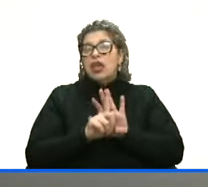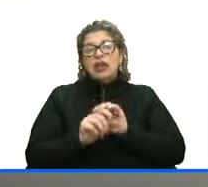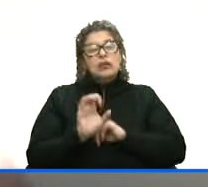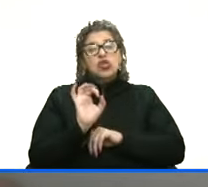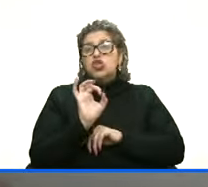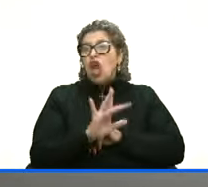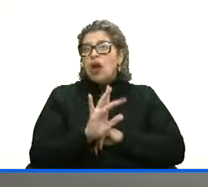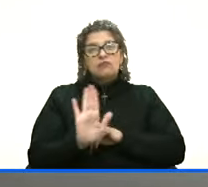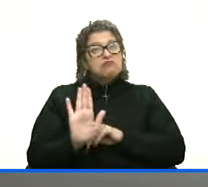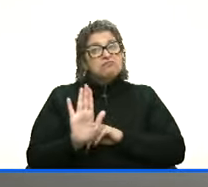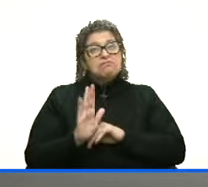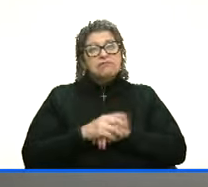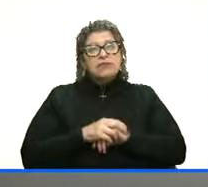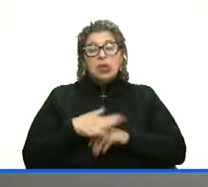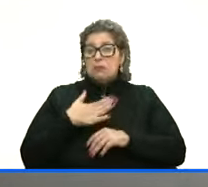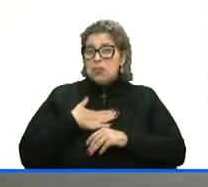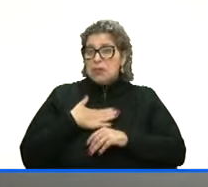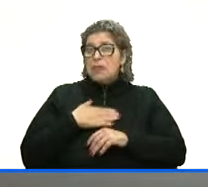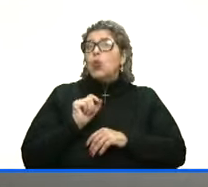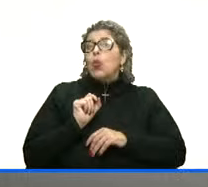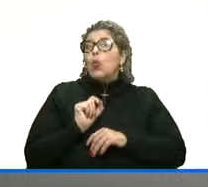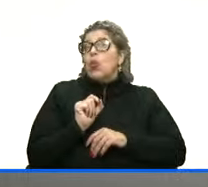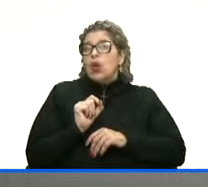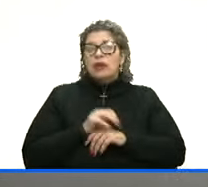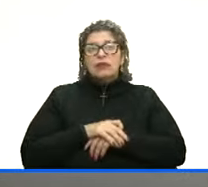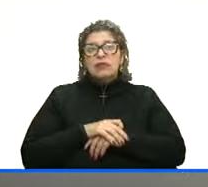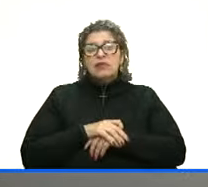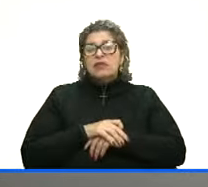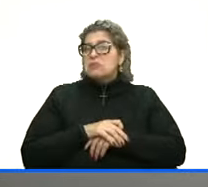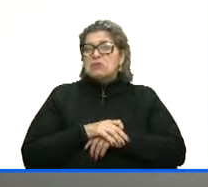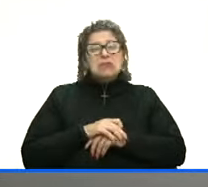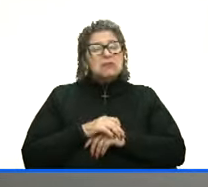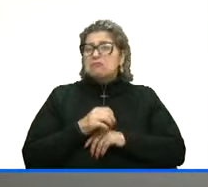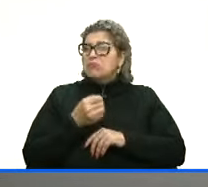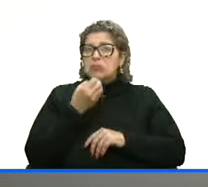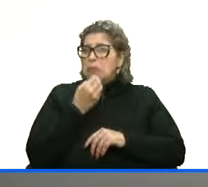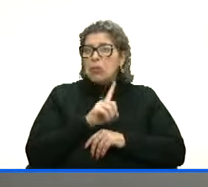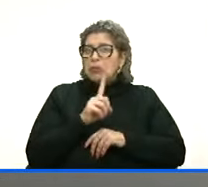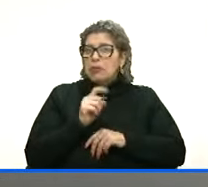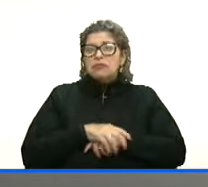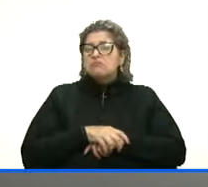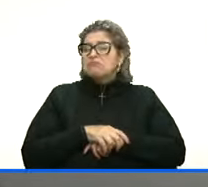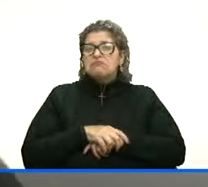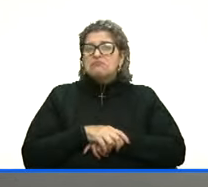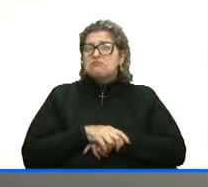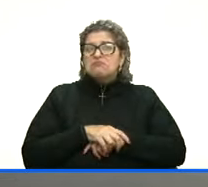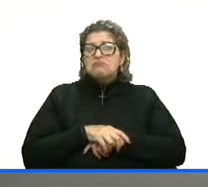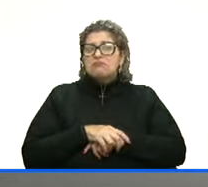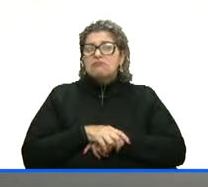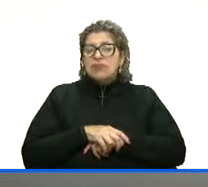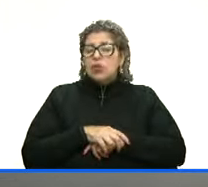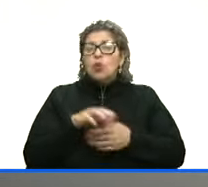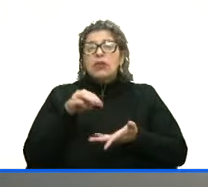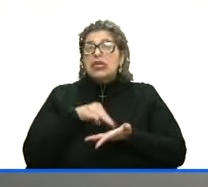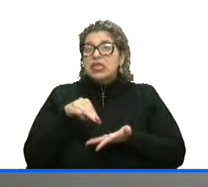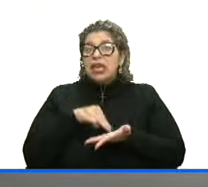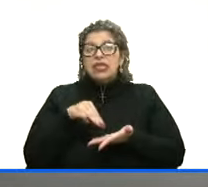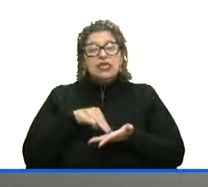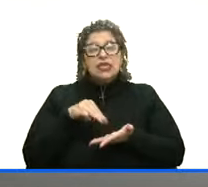só. Eu, para mim, e para mim não seria o suficiente. E para mim é como essa secretaria